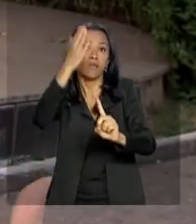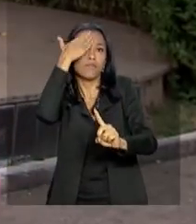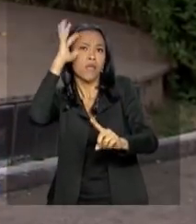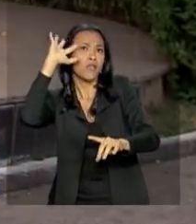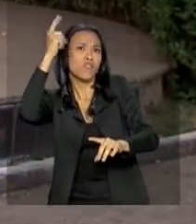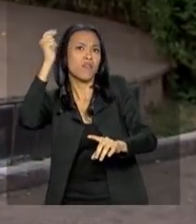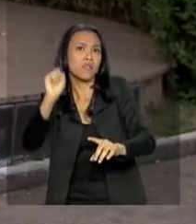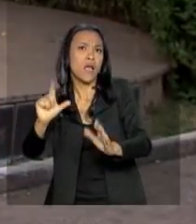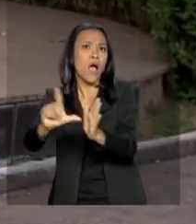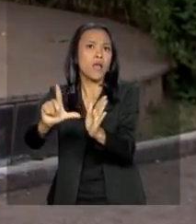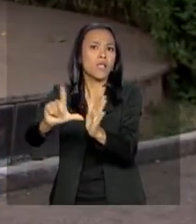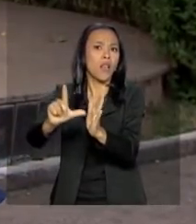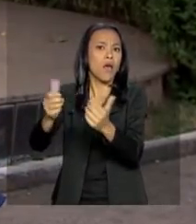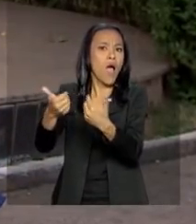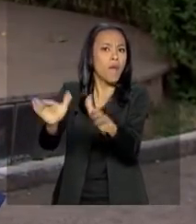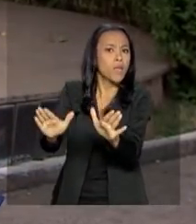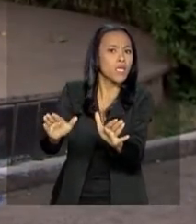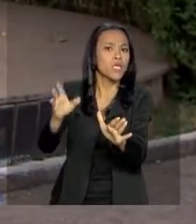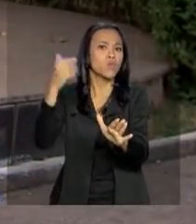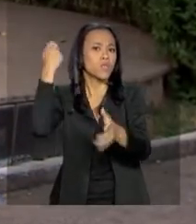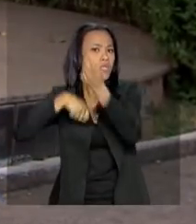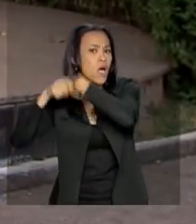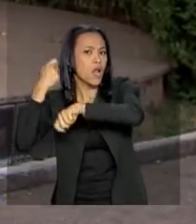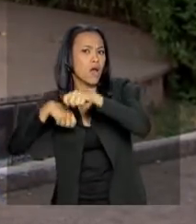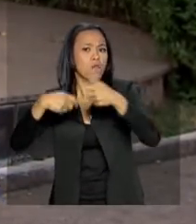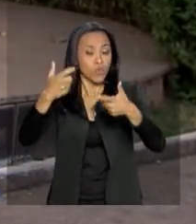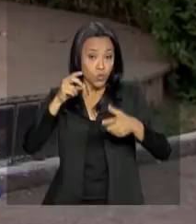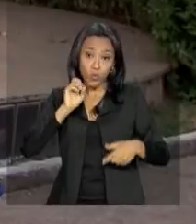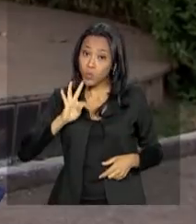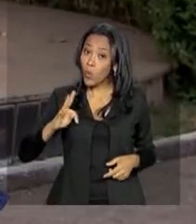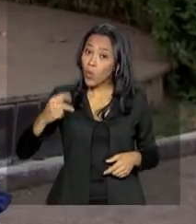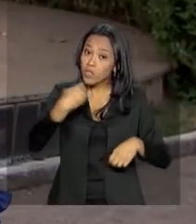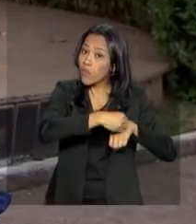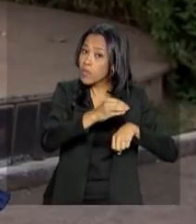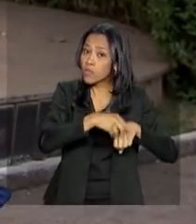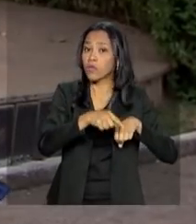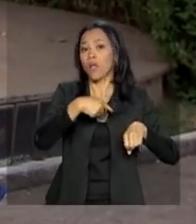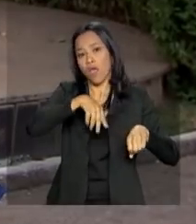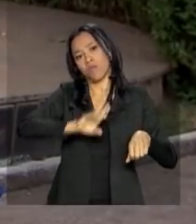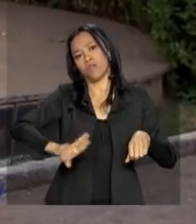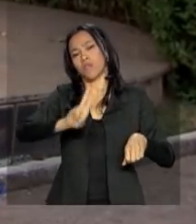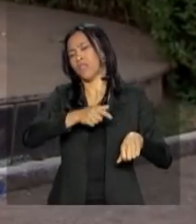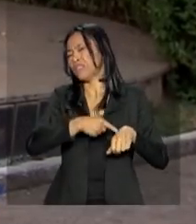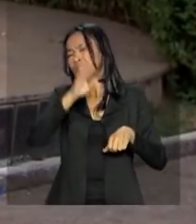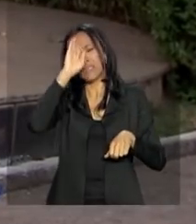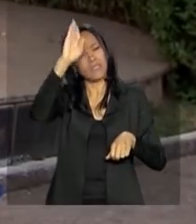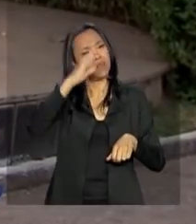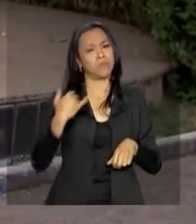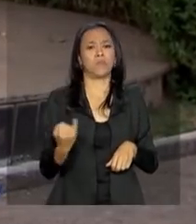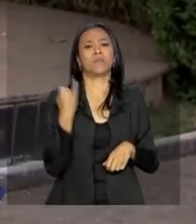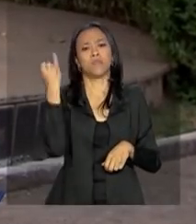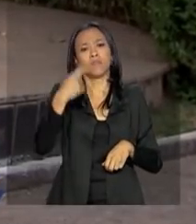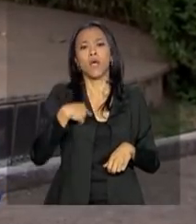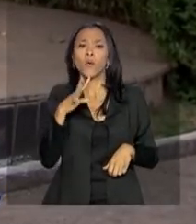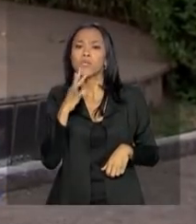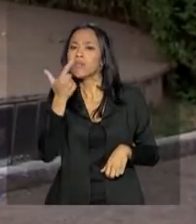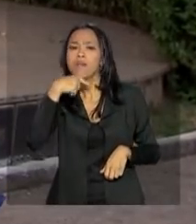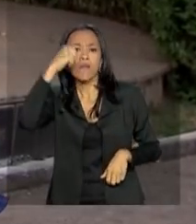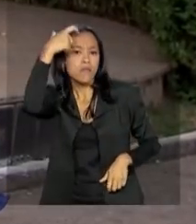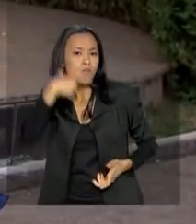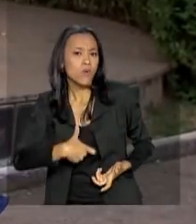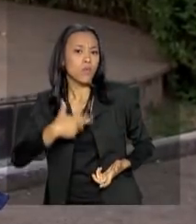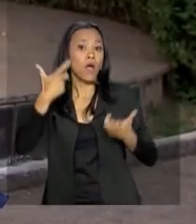salão em determinada região então tudo isso é utilizado é é a principal pesquisa é fundamental para a gente conhecer quem somos onde